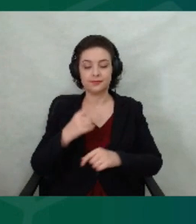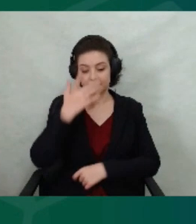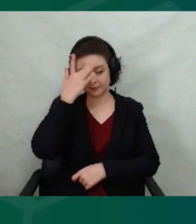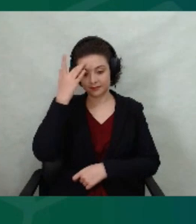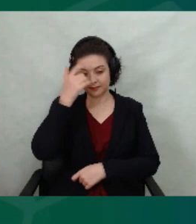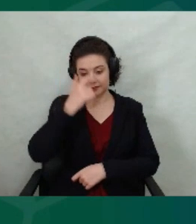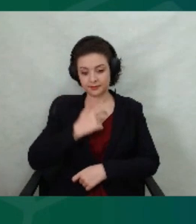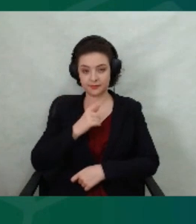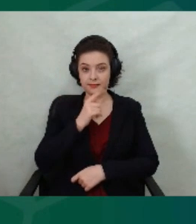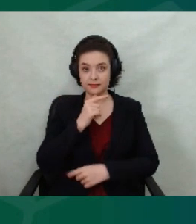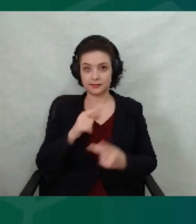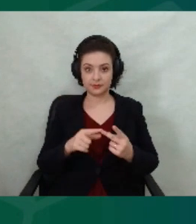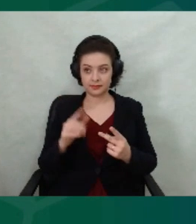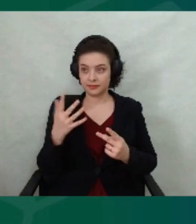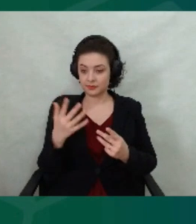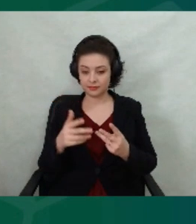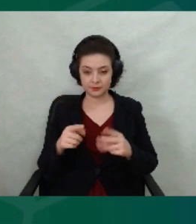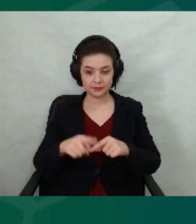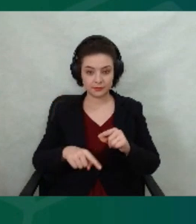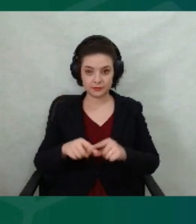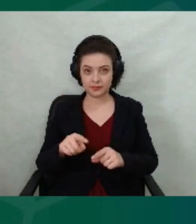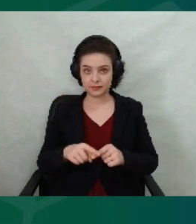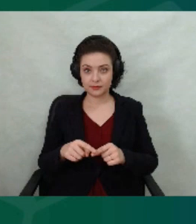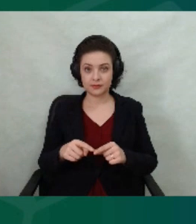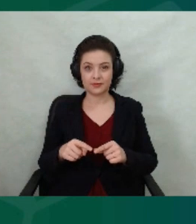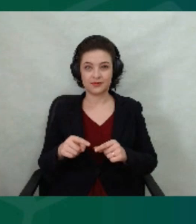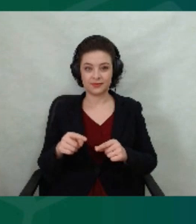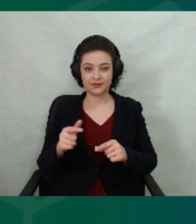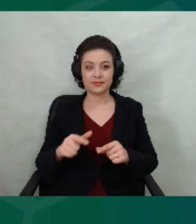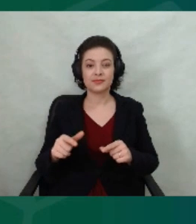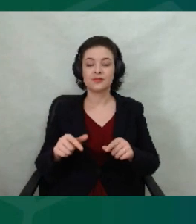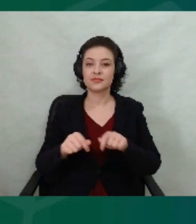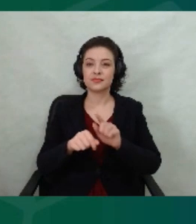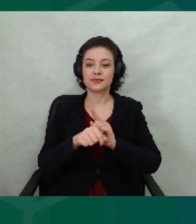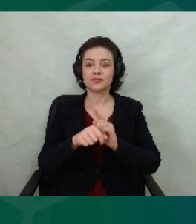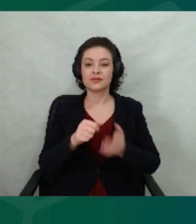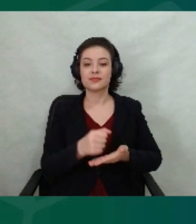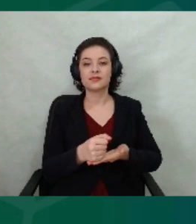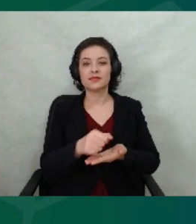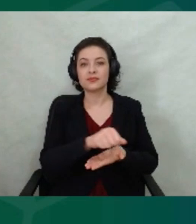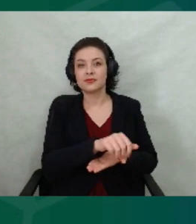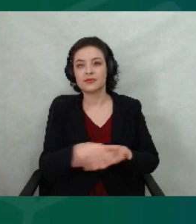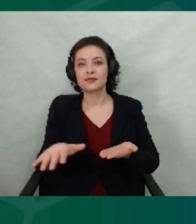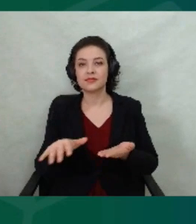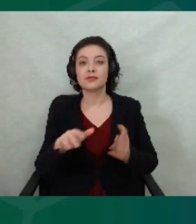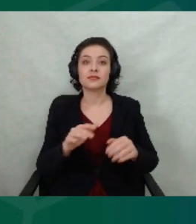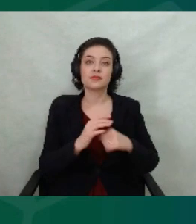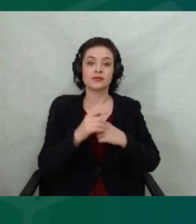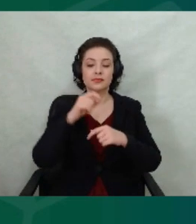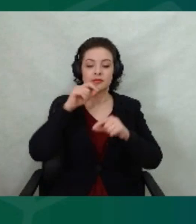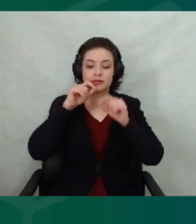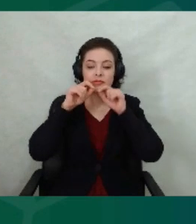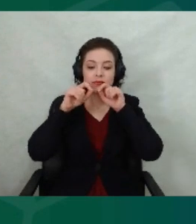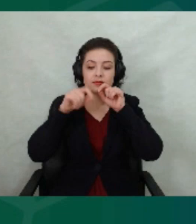soluções, medicamentos, equipamentos, uma porta de saída, que seriam aí as excreções, no caso do coronavírus, as gotículas, né?